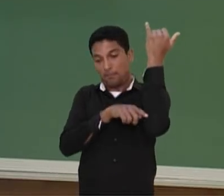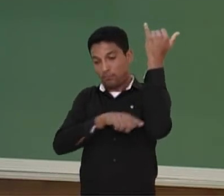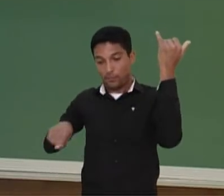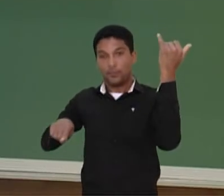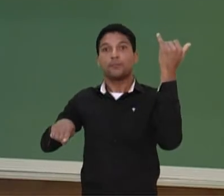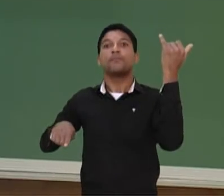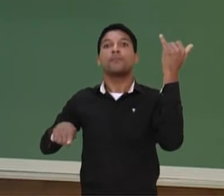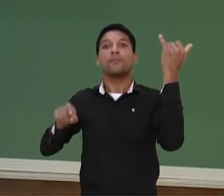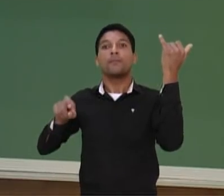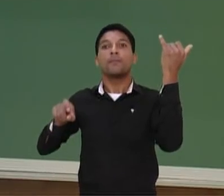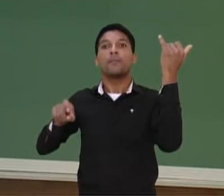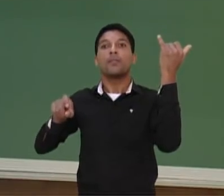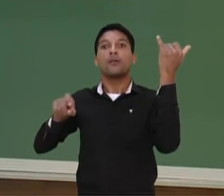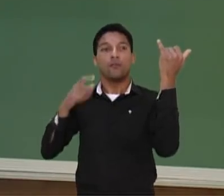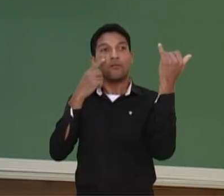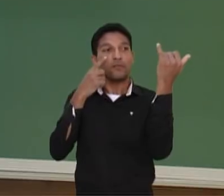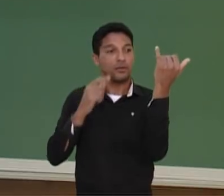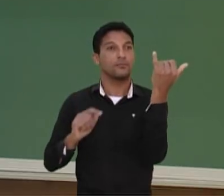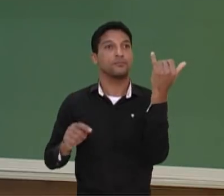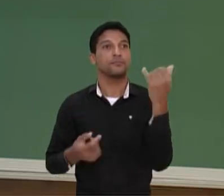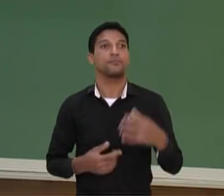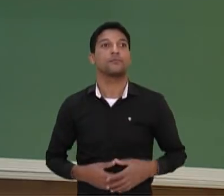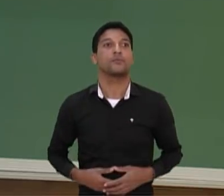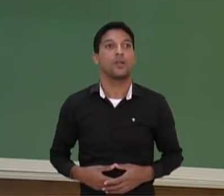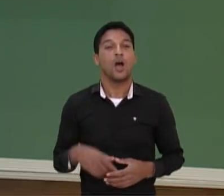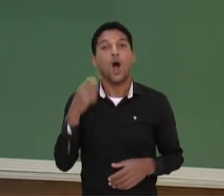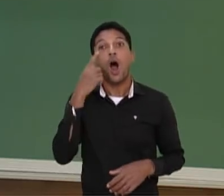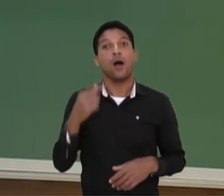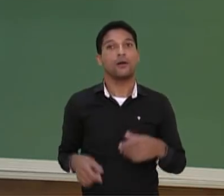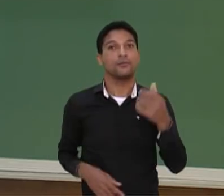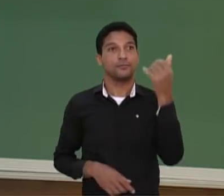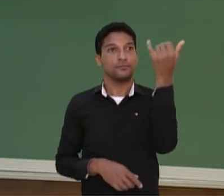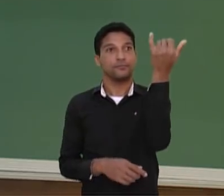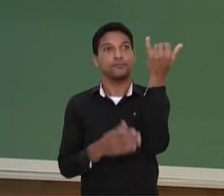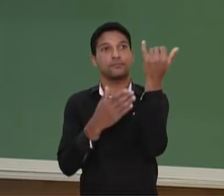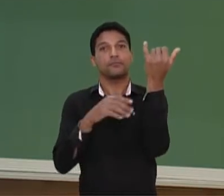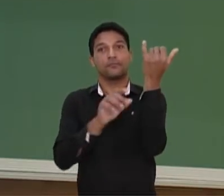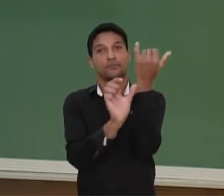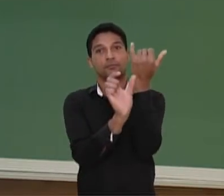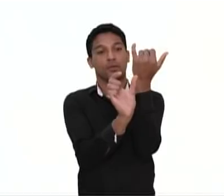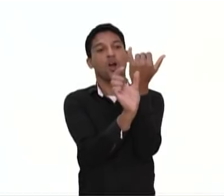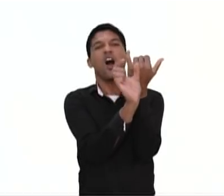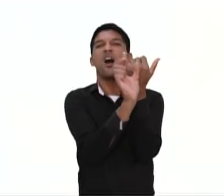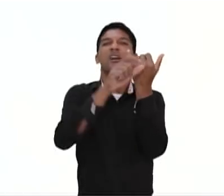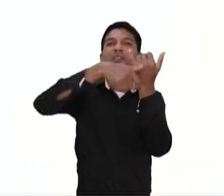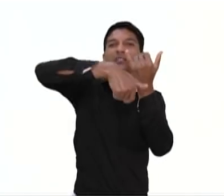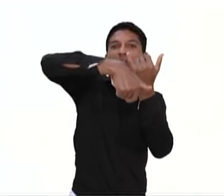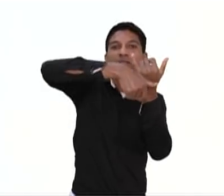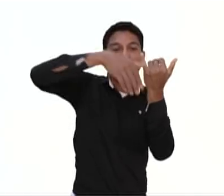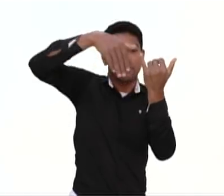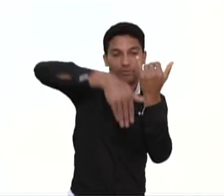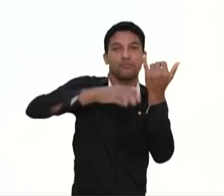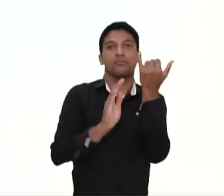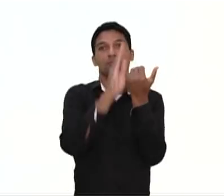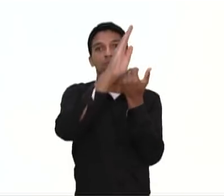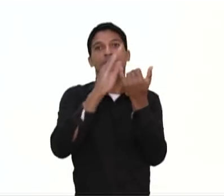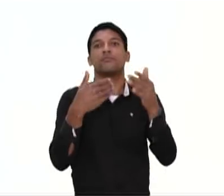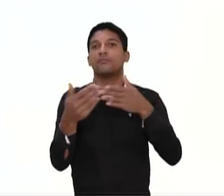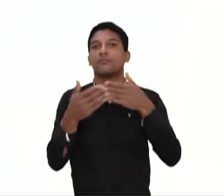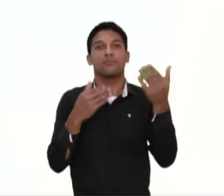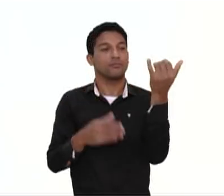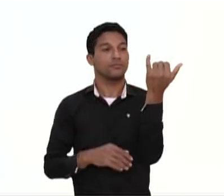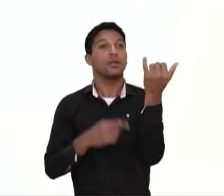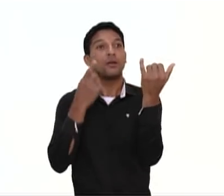só, essa parábola aqui, né? Agora, independente se está na região decrescente ou na região crescente, em